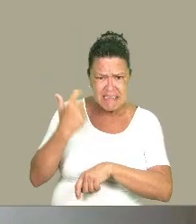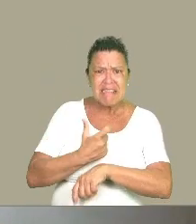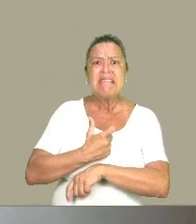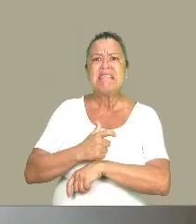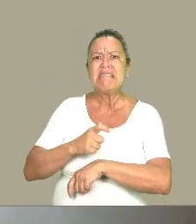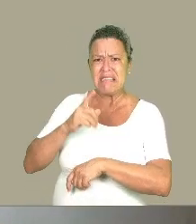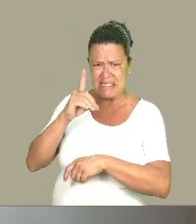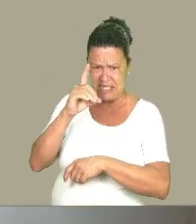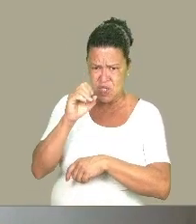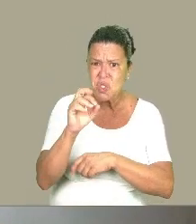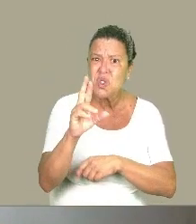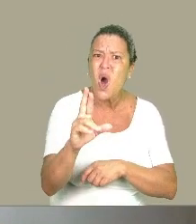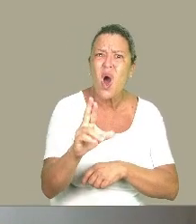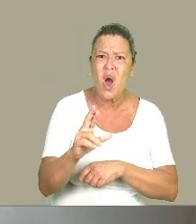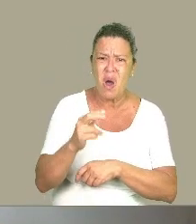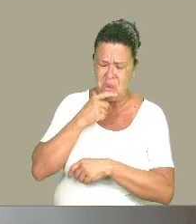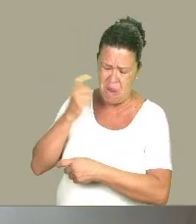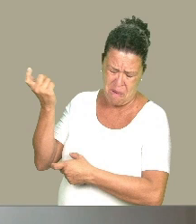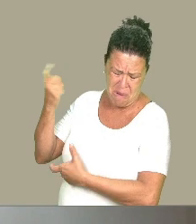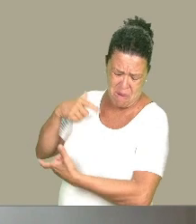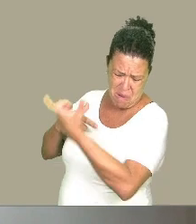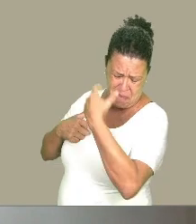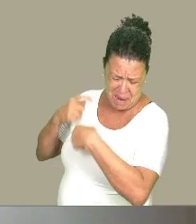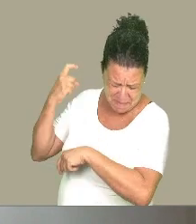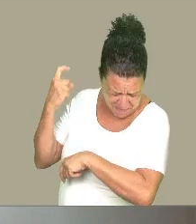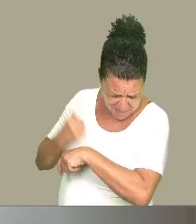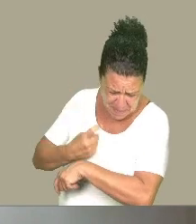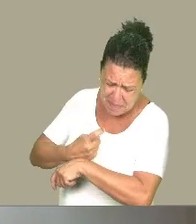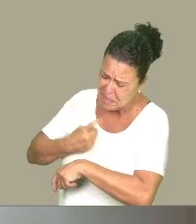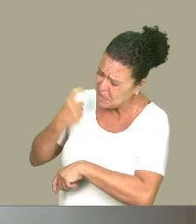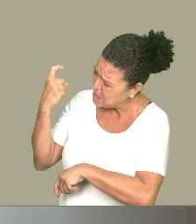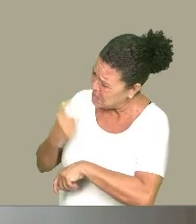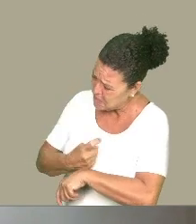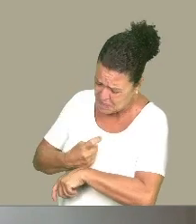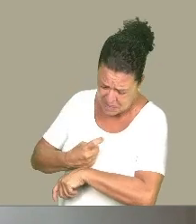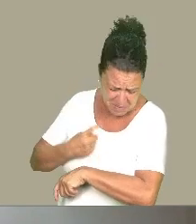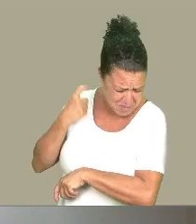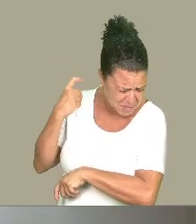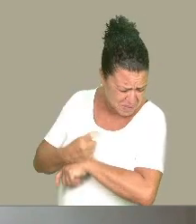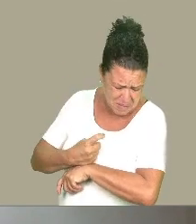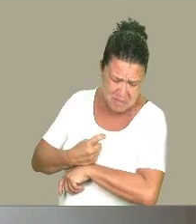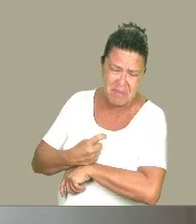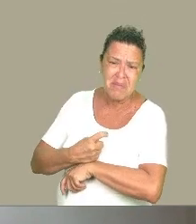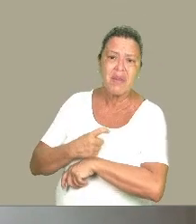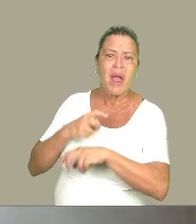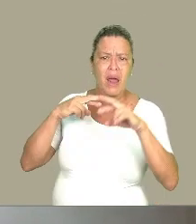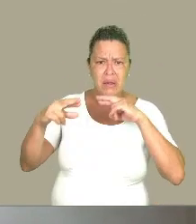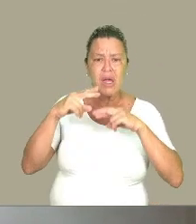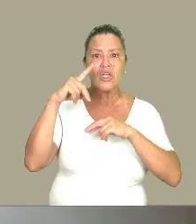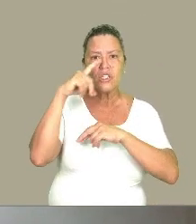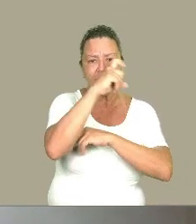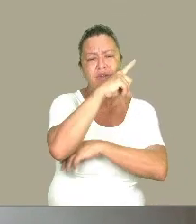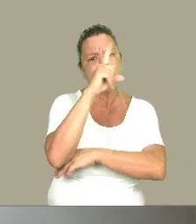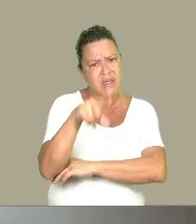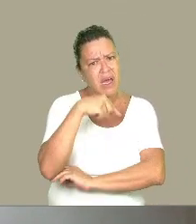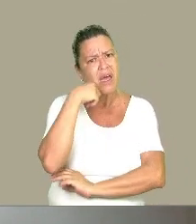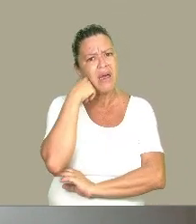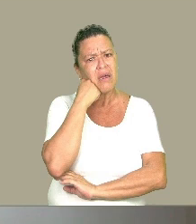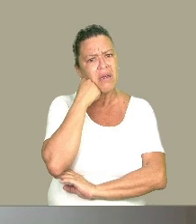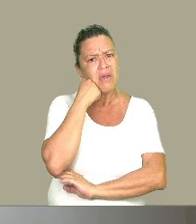aquela dor, precisa suportar aquela dificuldade, precisa suportar aquela relação difícil? Será que